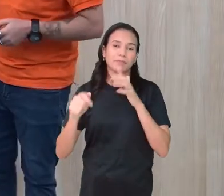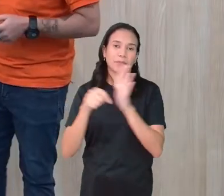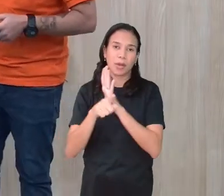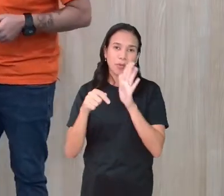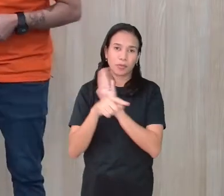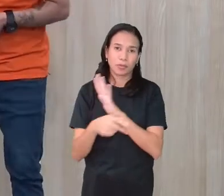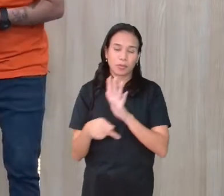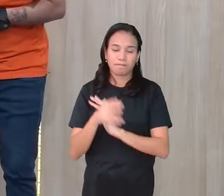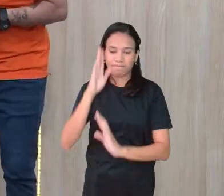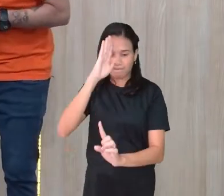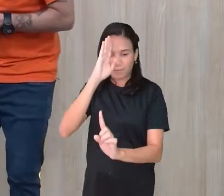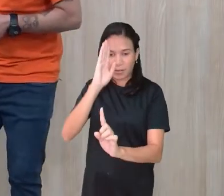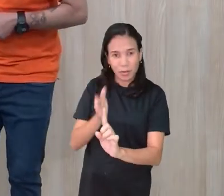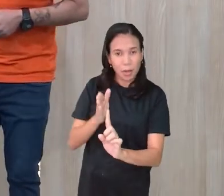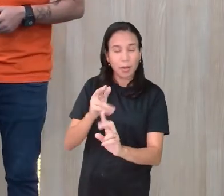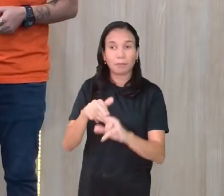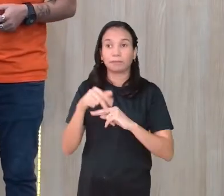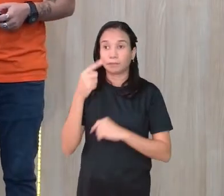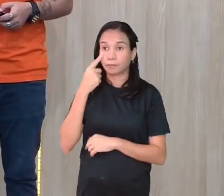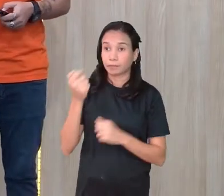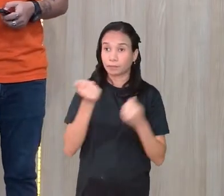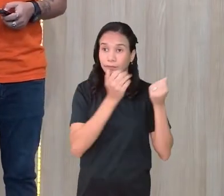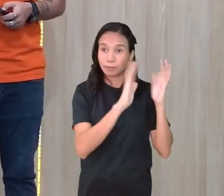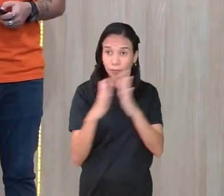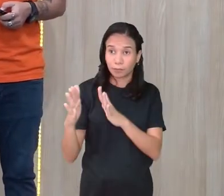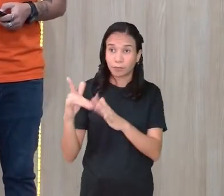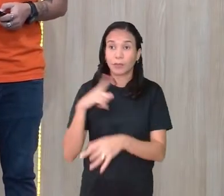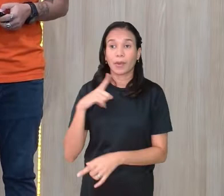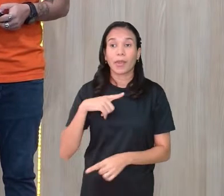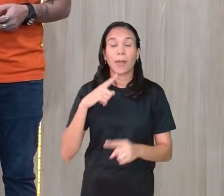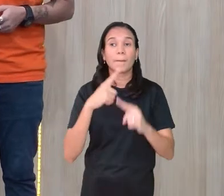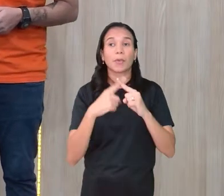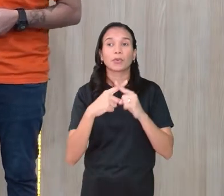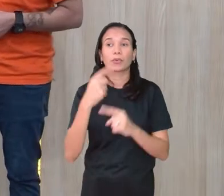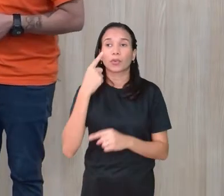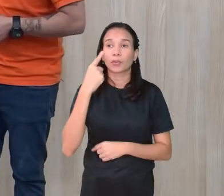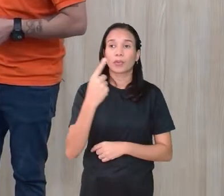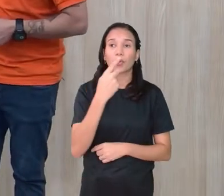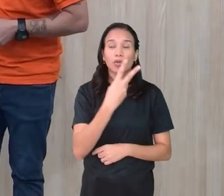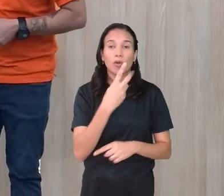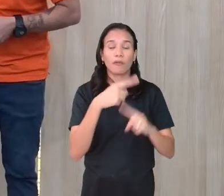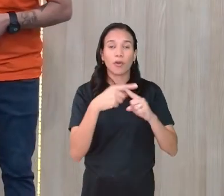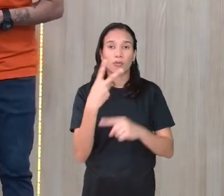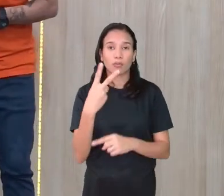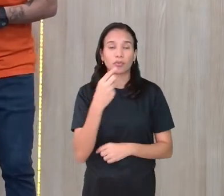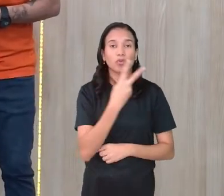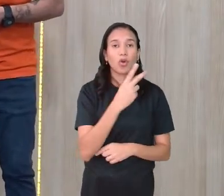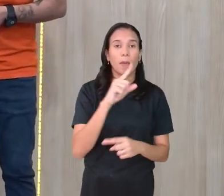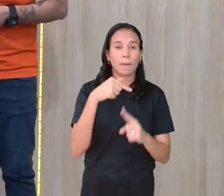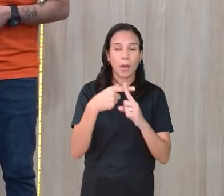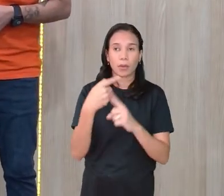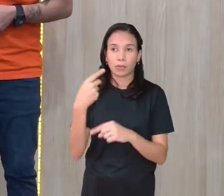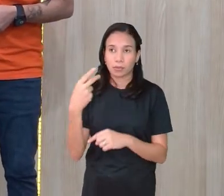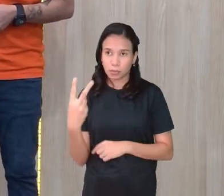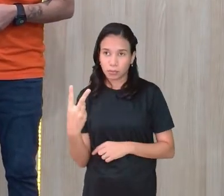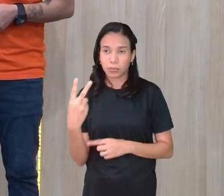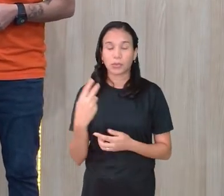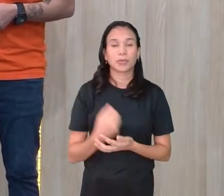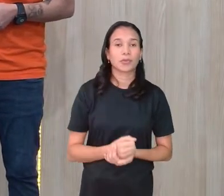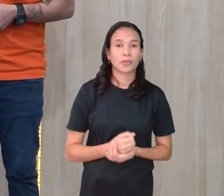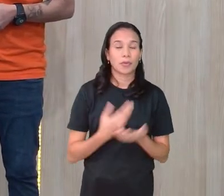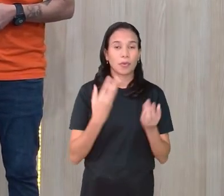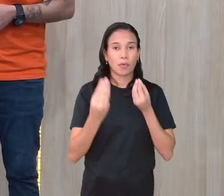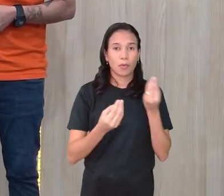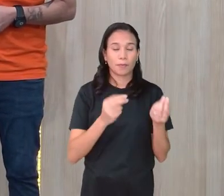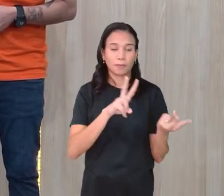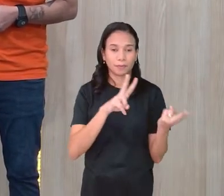mais direta. Então, ó, olha o padrão. Quando a gente tem uma multiplicação, ó, 2 vezes 1, 2, 2 vezes 2, seria a